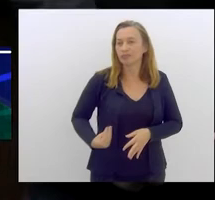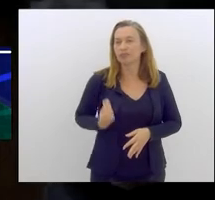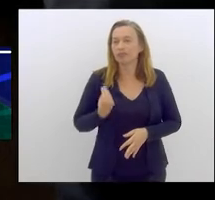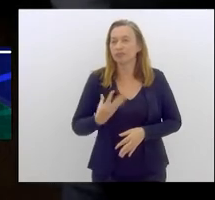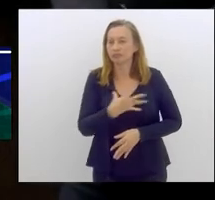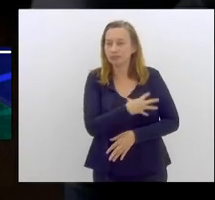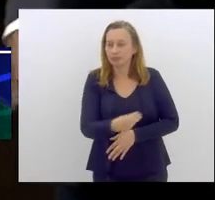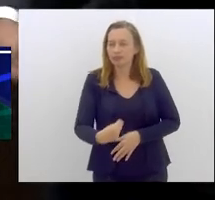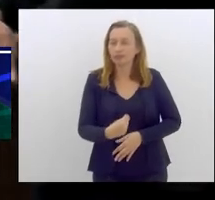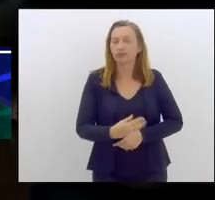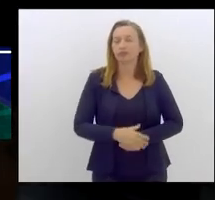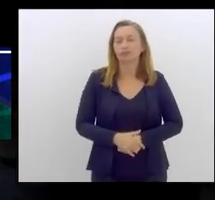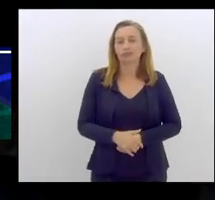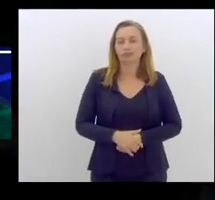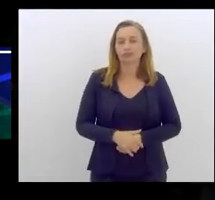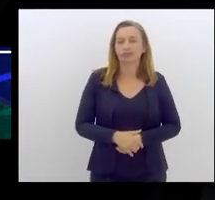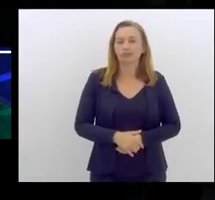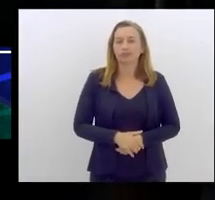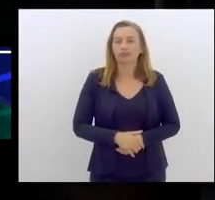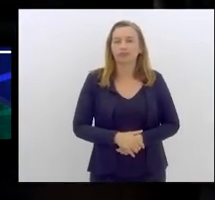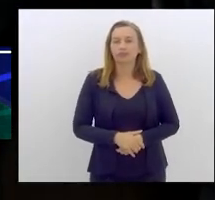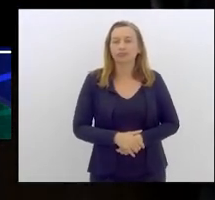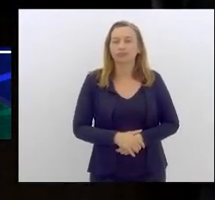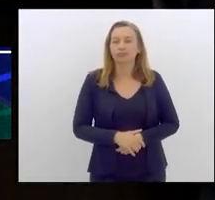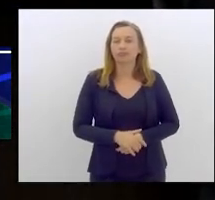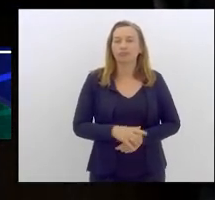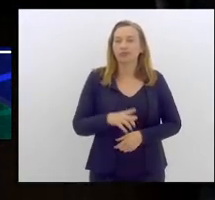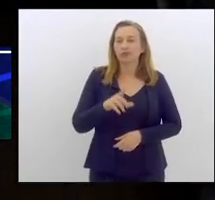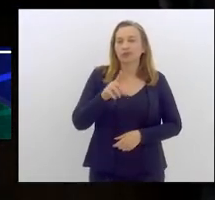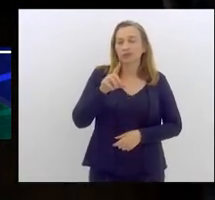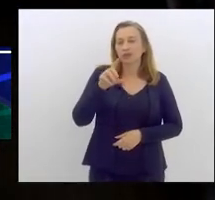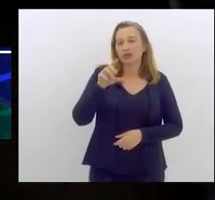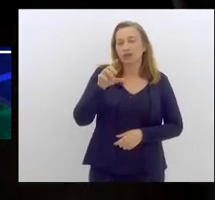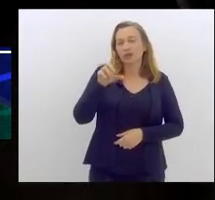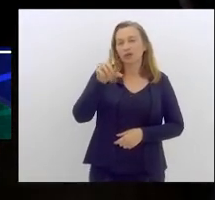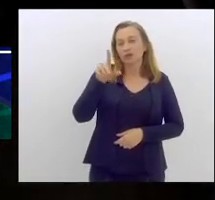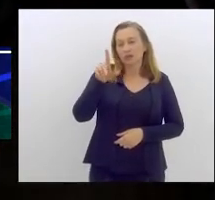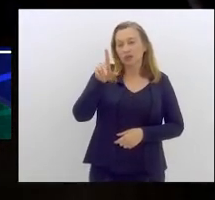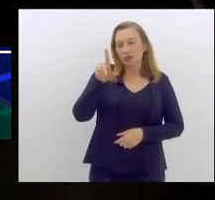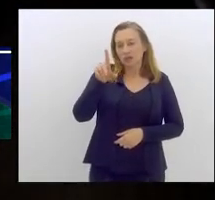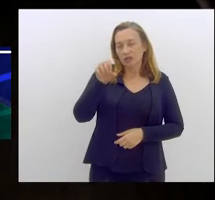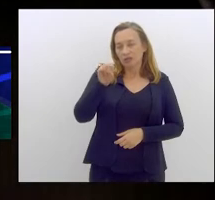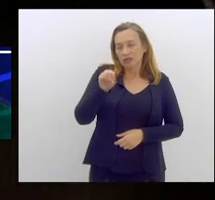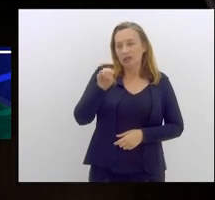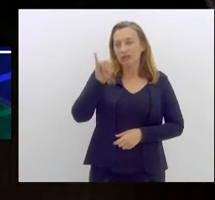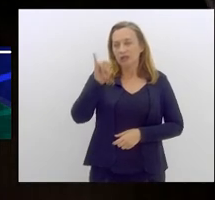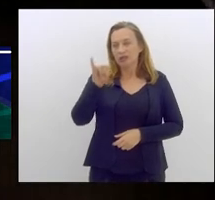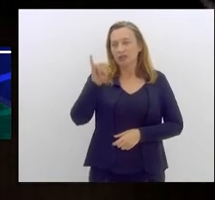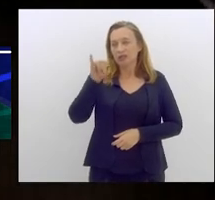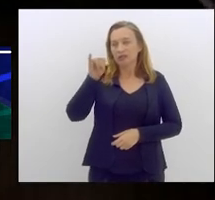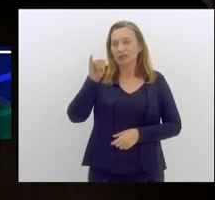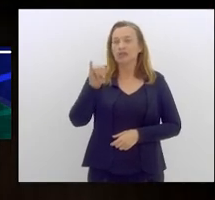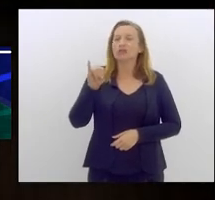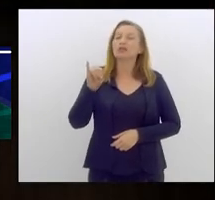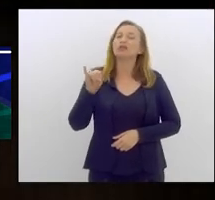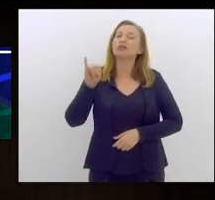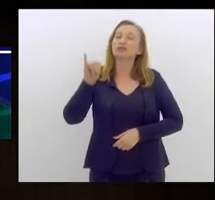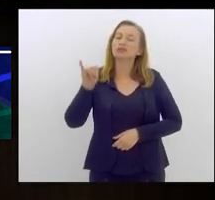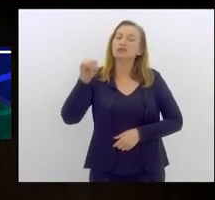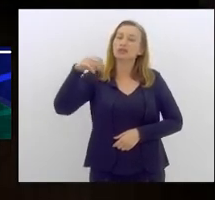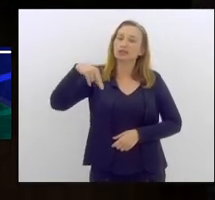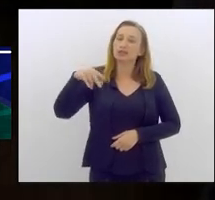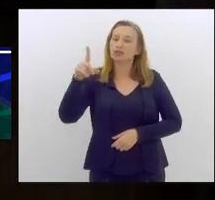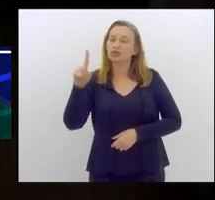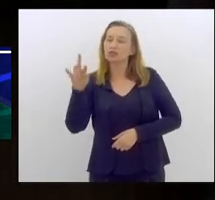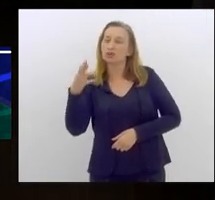filhos portadores de síndrome ocultas que vieram ao nosso gabinete, que lutaram por esse projeto e agora até